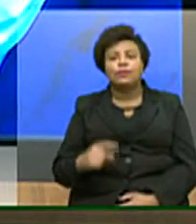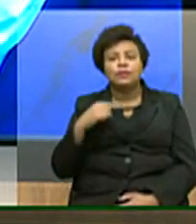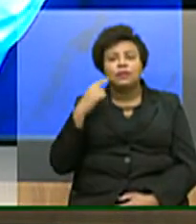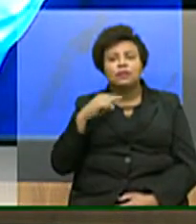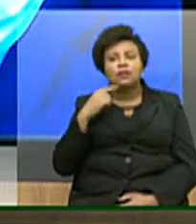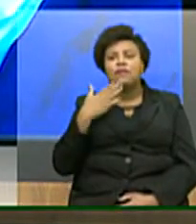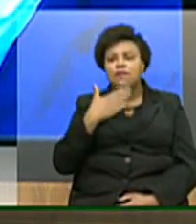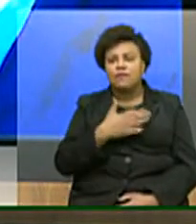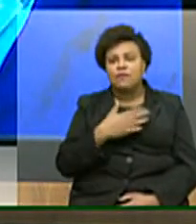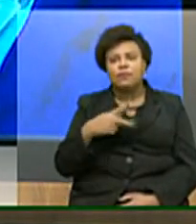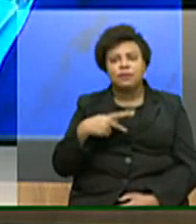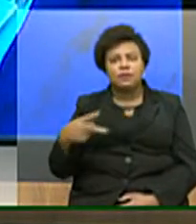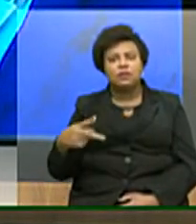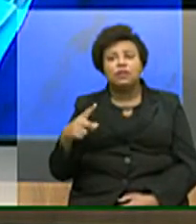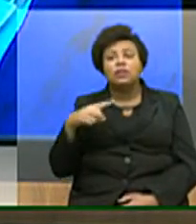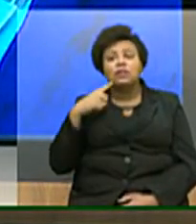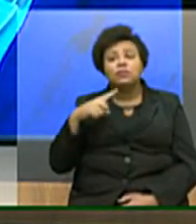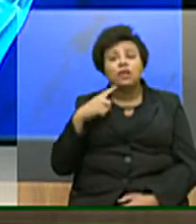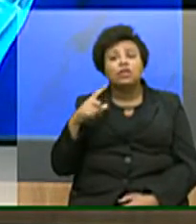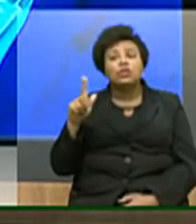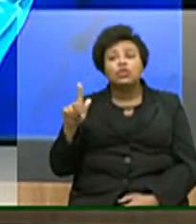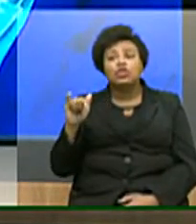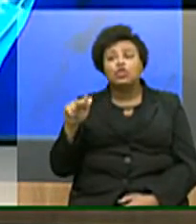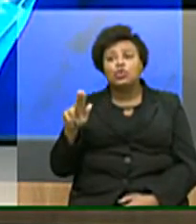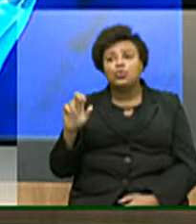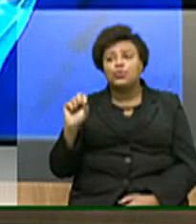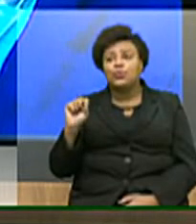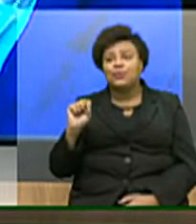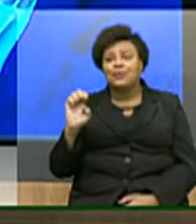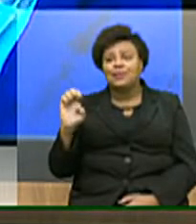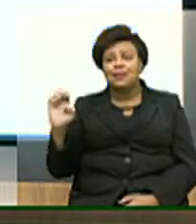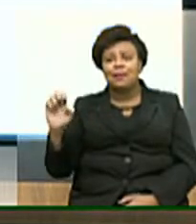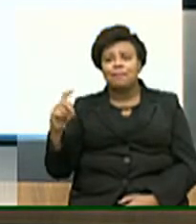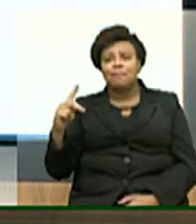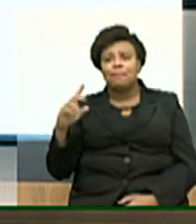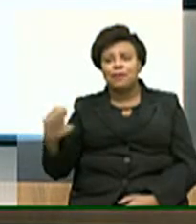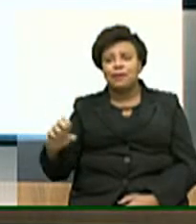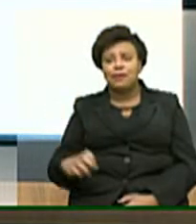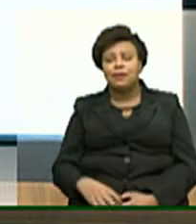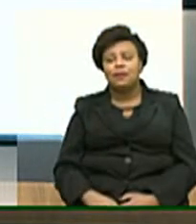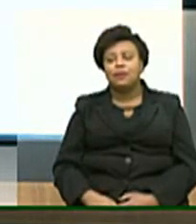Deputado. Favorável, senhor presidente. Favorável, deputado Giuseppe Riesgo.